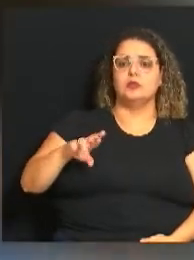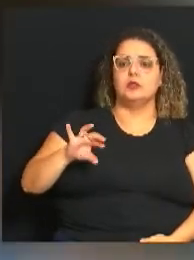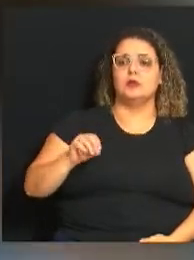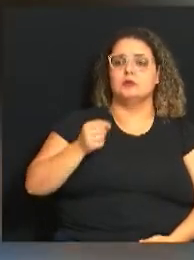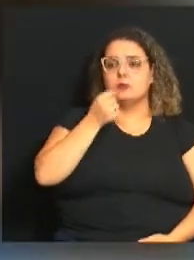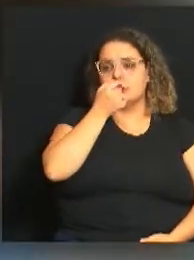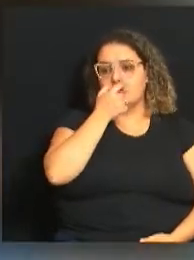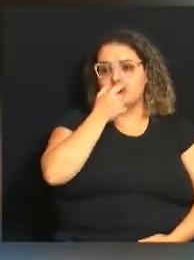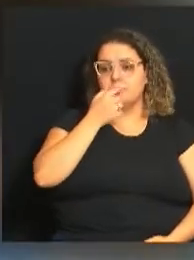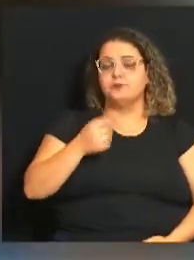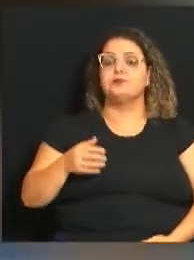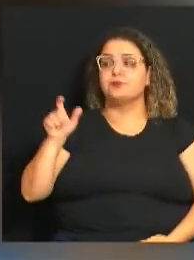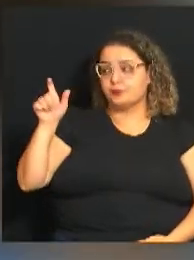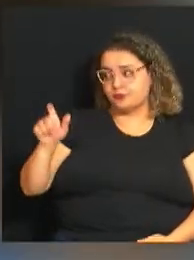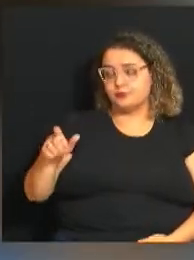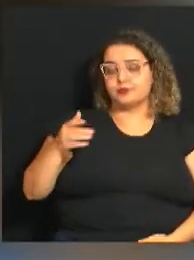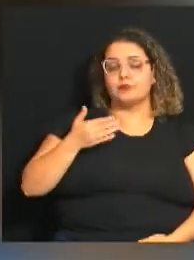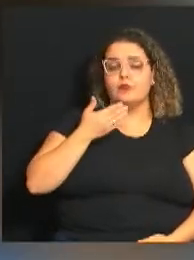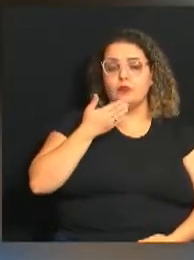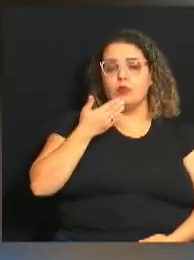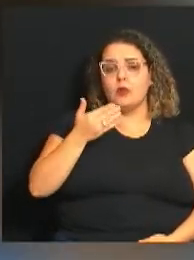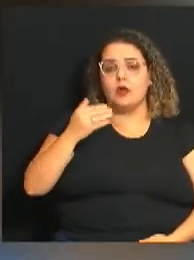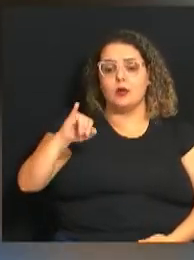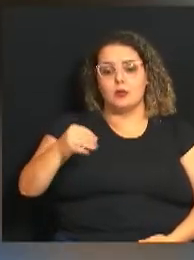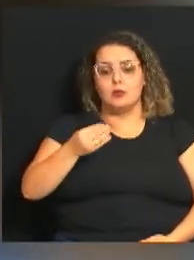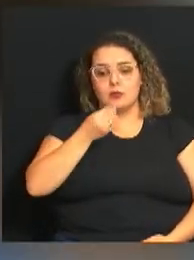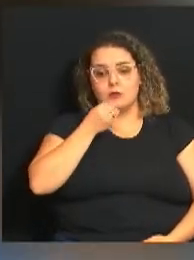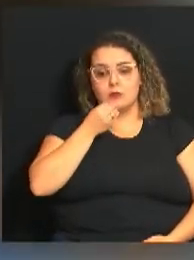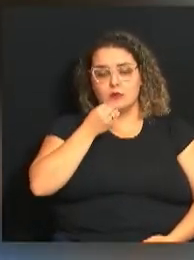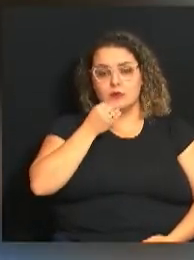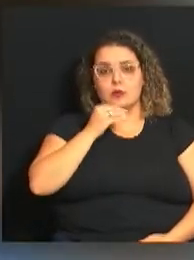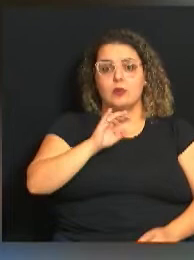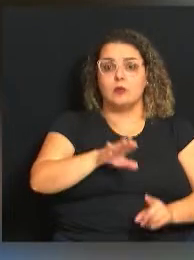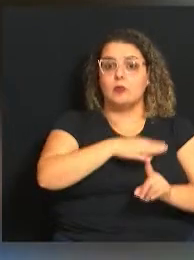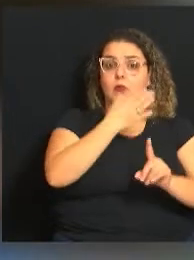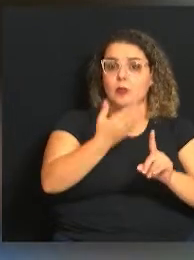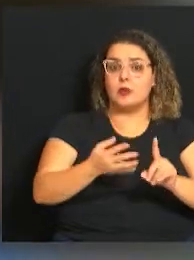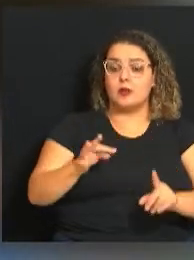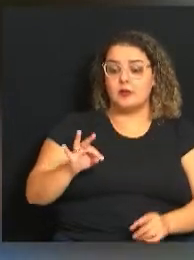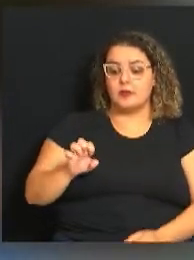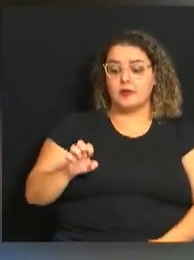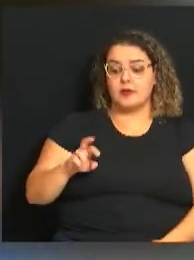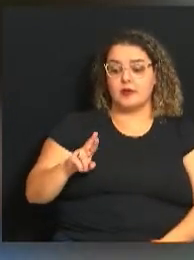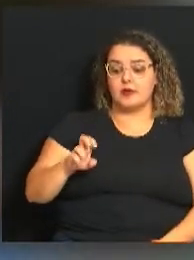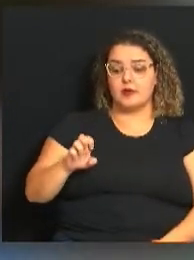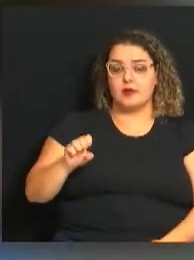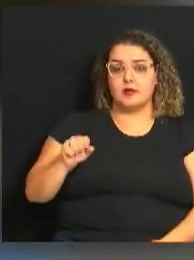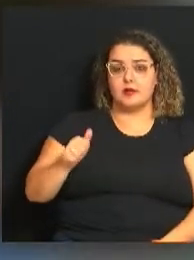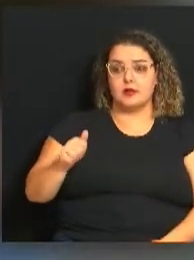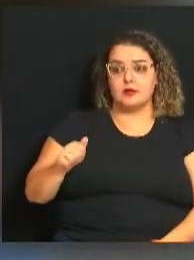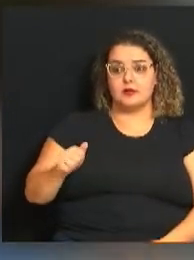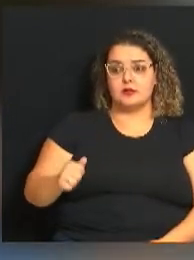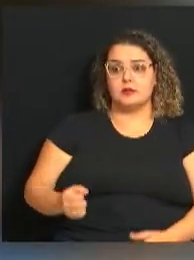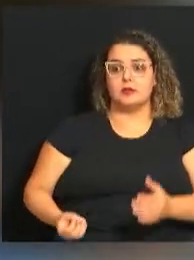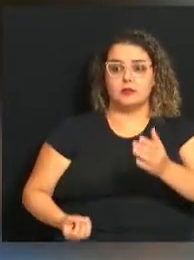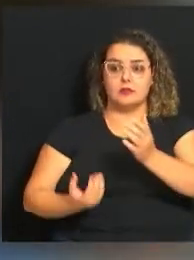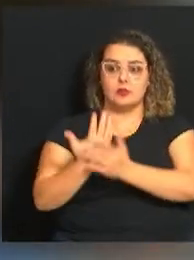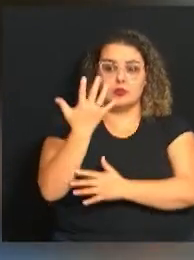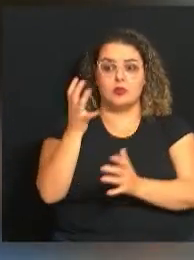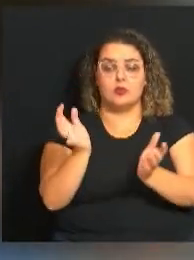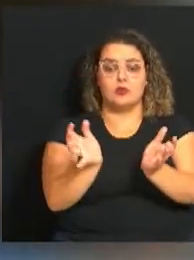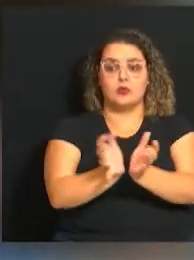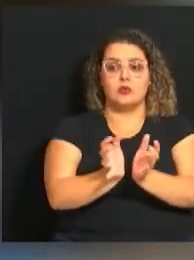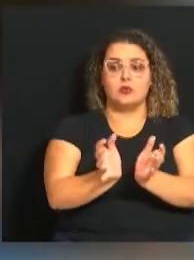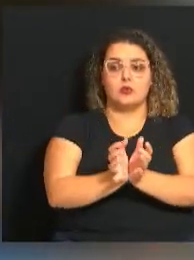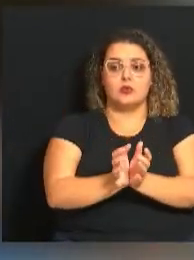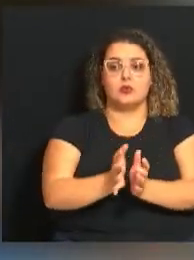Eu penso que uma justa homenagem para Teresa Aguiar, que foi a primeira fundadora do primeiro grupo estável de